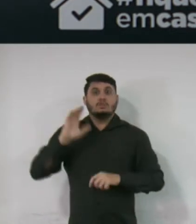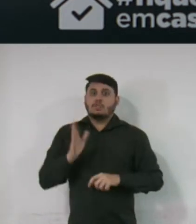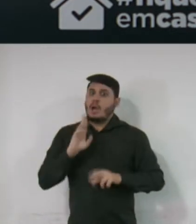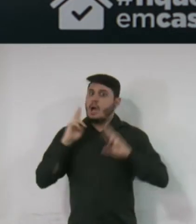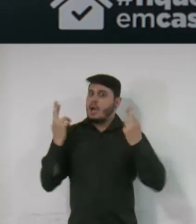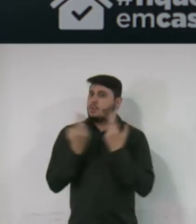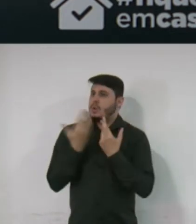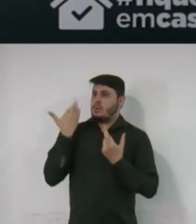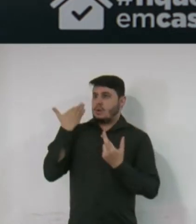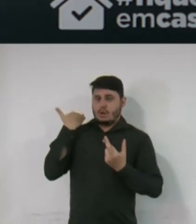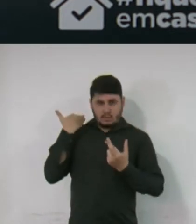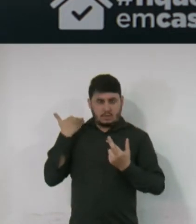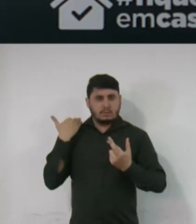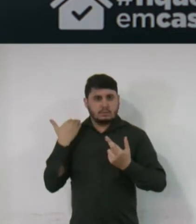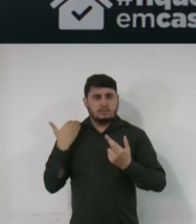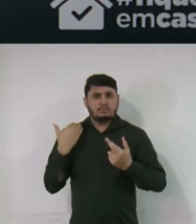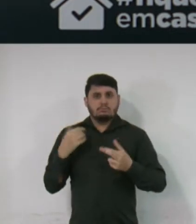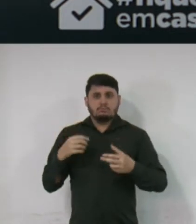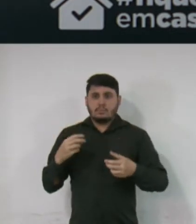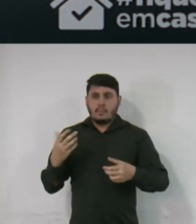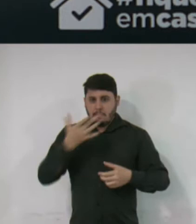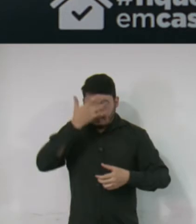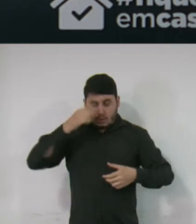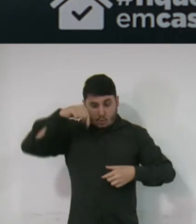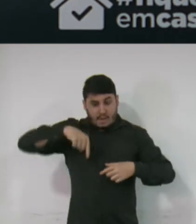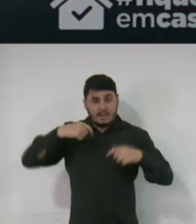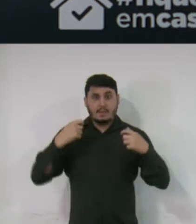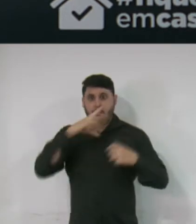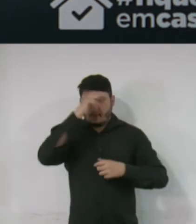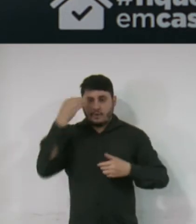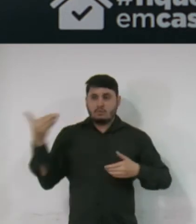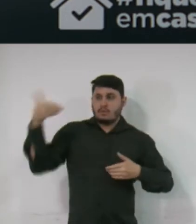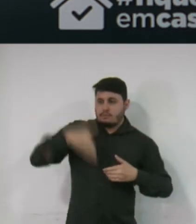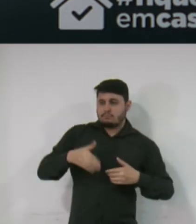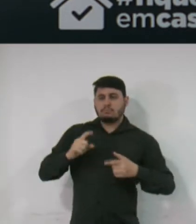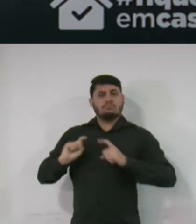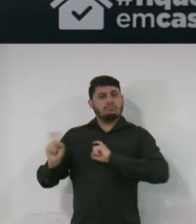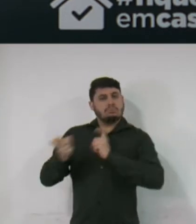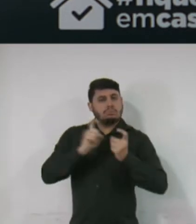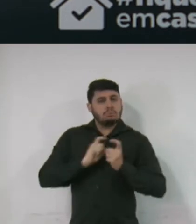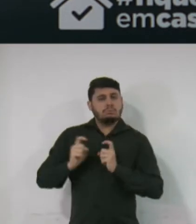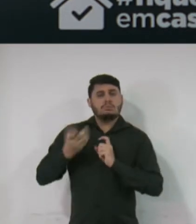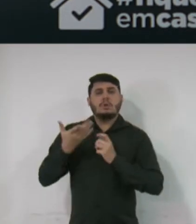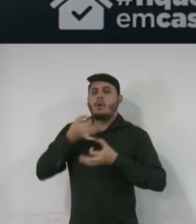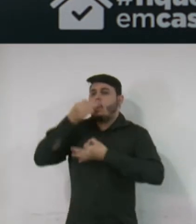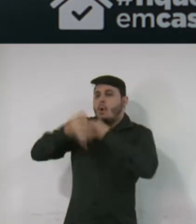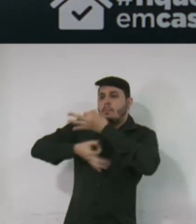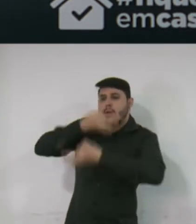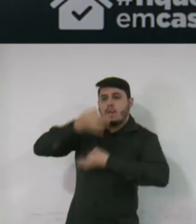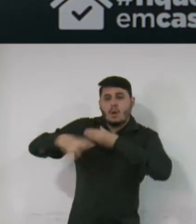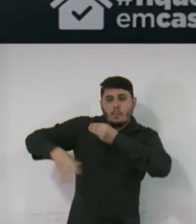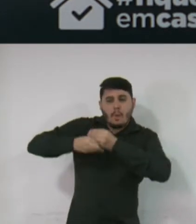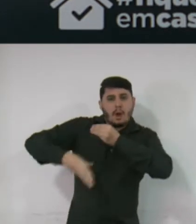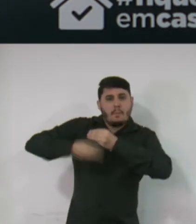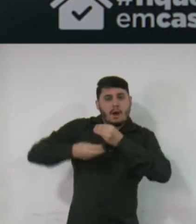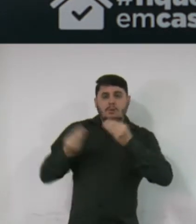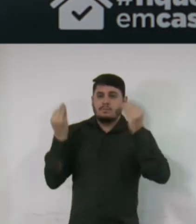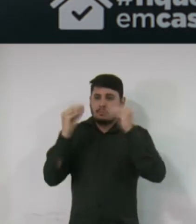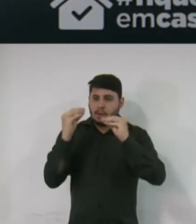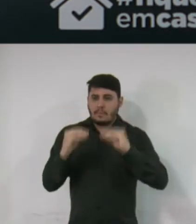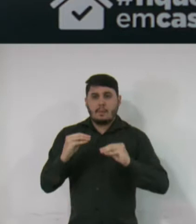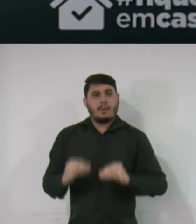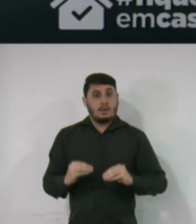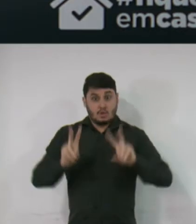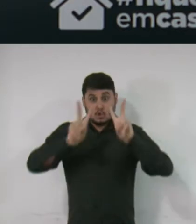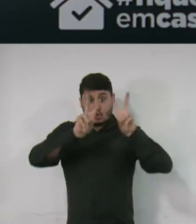do plano, ouvir de novo, que foi construído conjuntamente, mas ouvir se há alguma sugestão, se havia alguma sugestão a mais a ser colocada e a